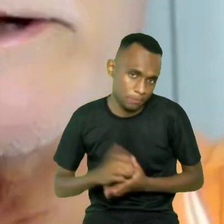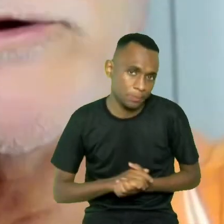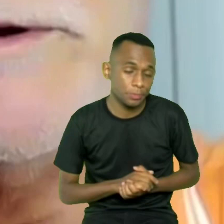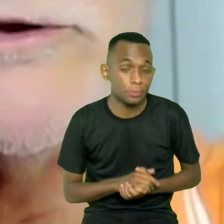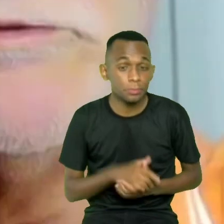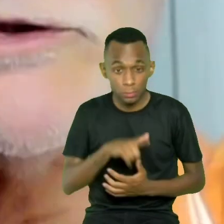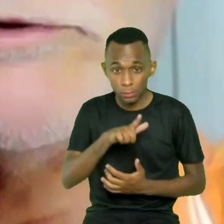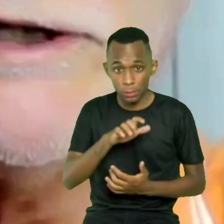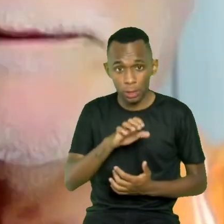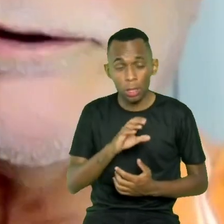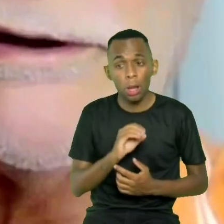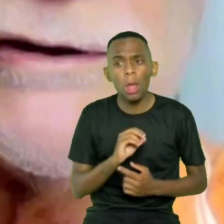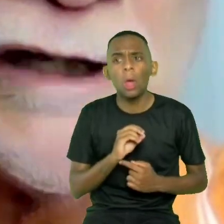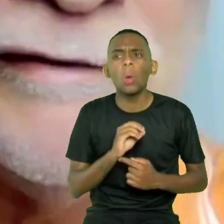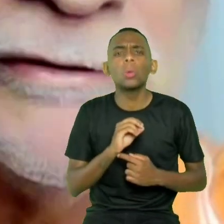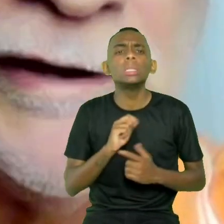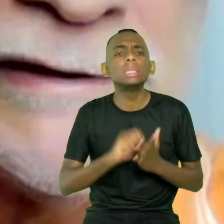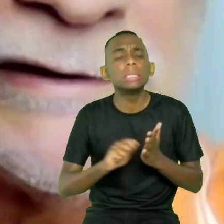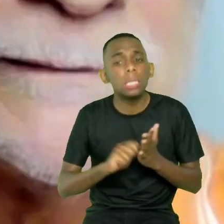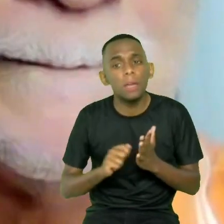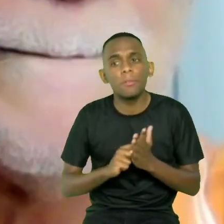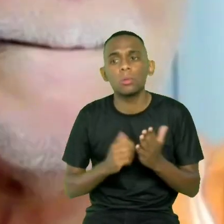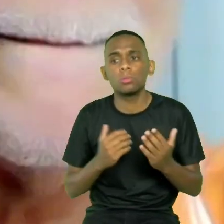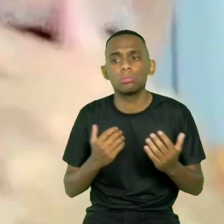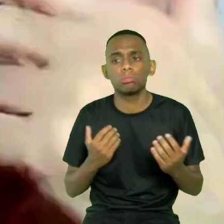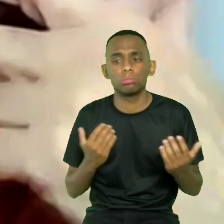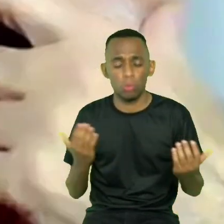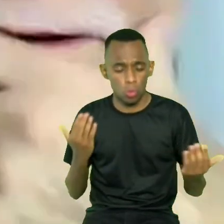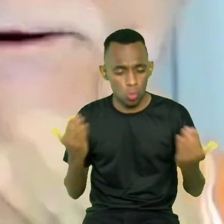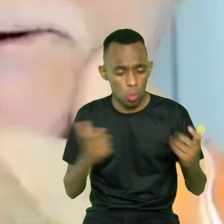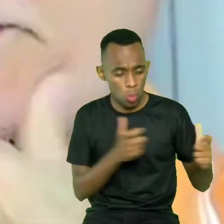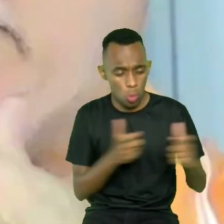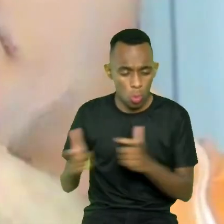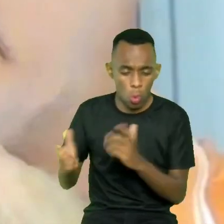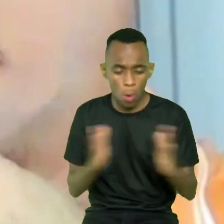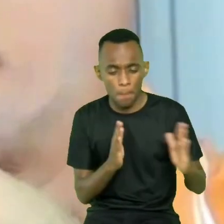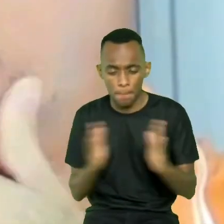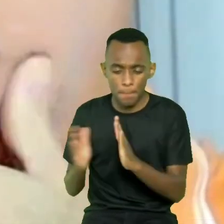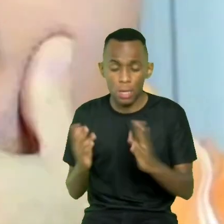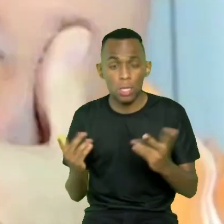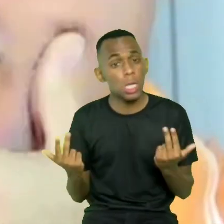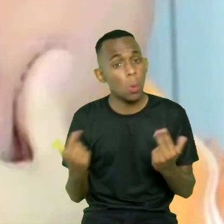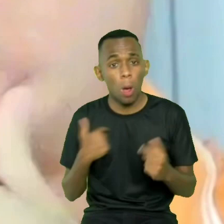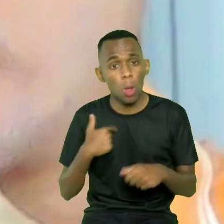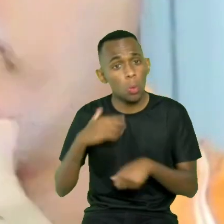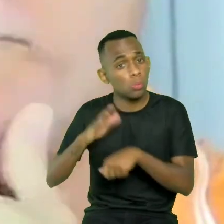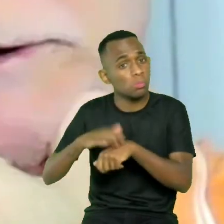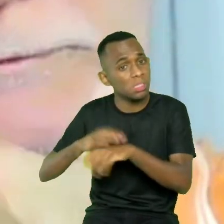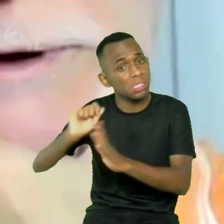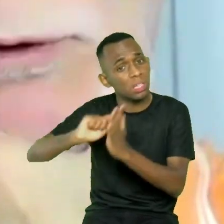escreveu mais ou menos ao mesmo tempo que eu estava escrevendo esse. Esse